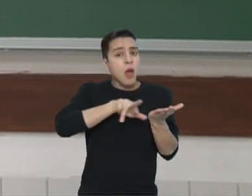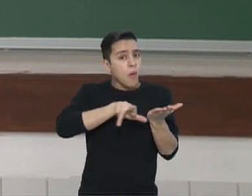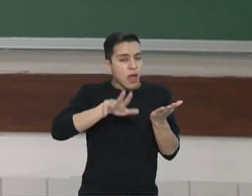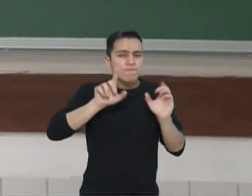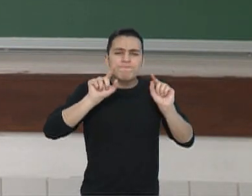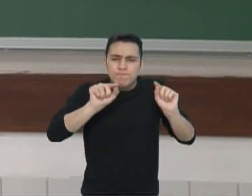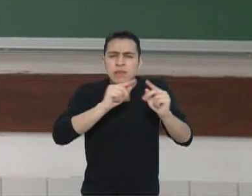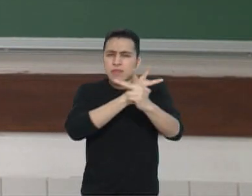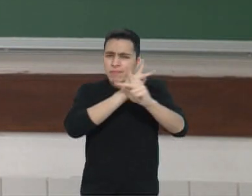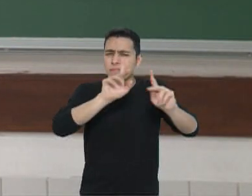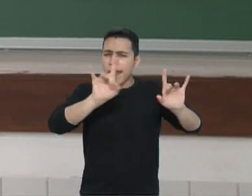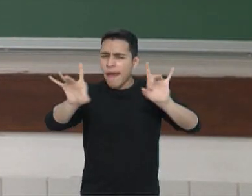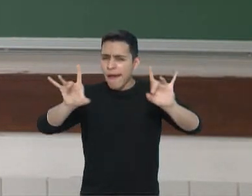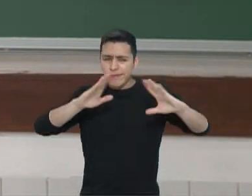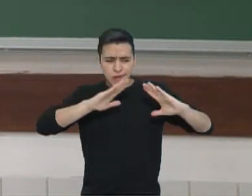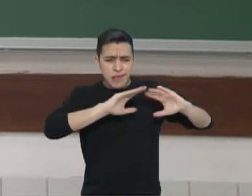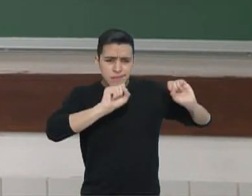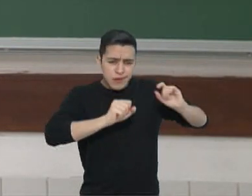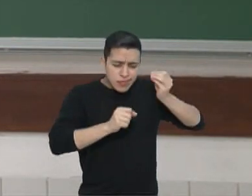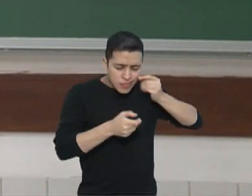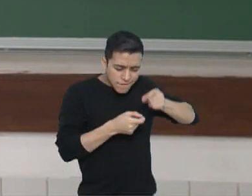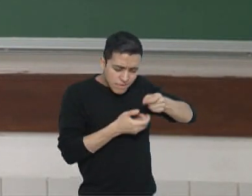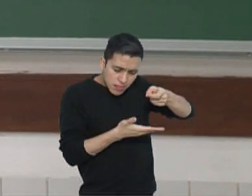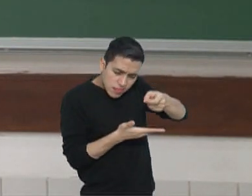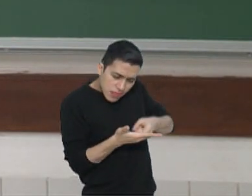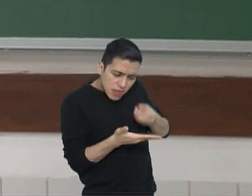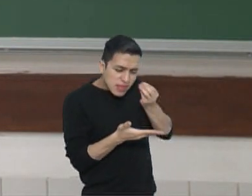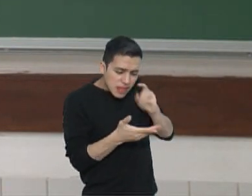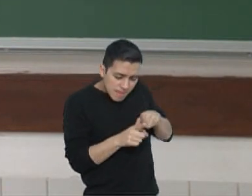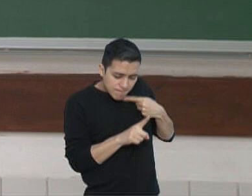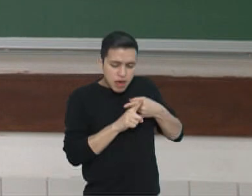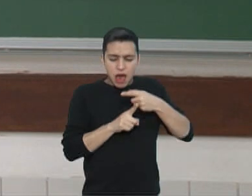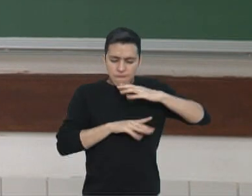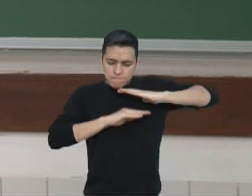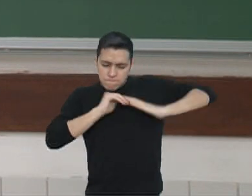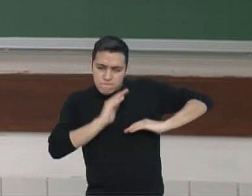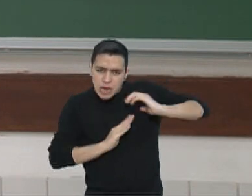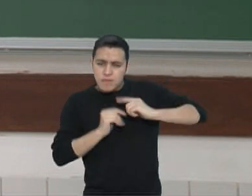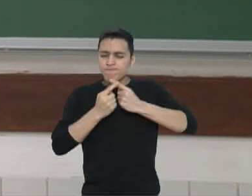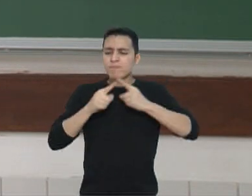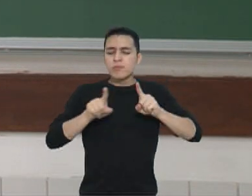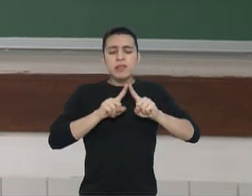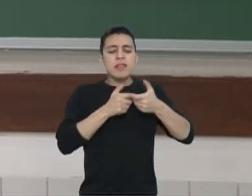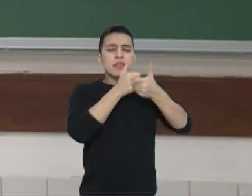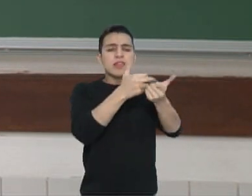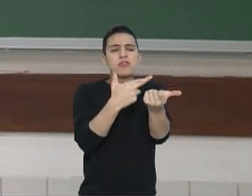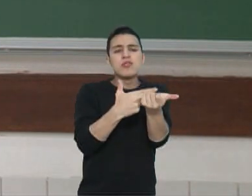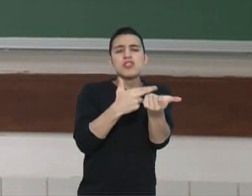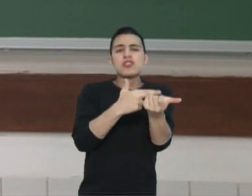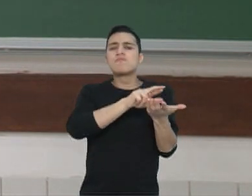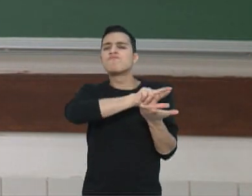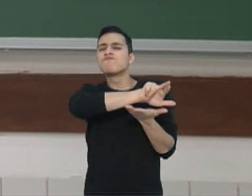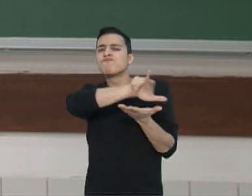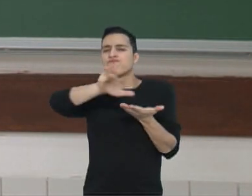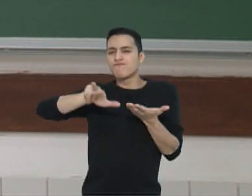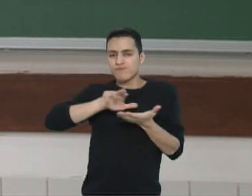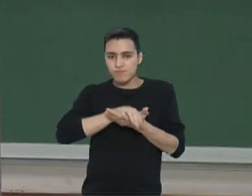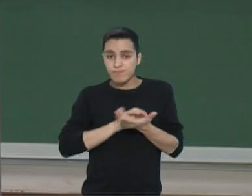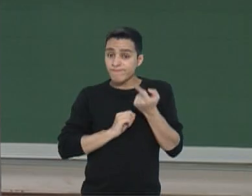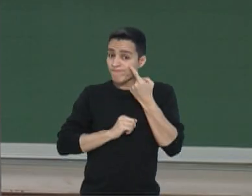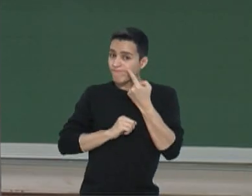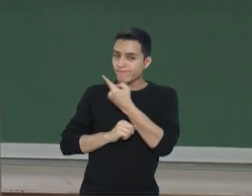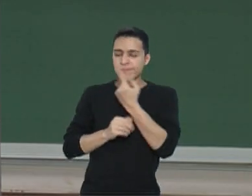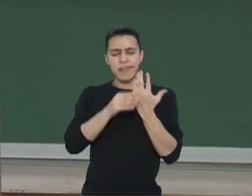pode fazer na sua casa e experimentar, executar esses sons de acordo com ritmos diferentes. Essas são